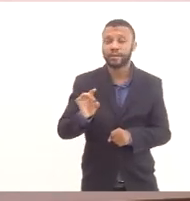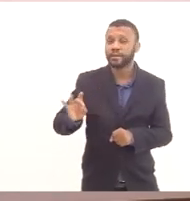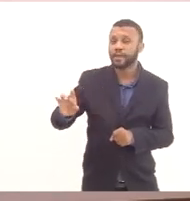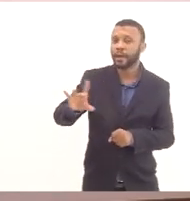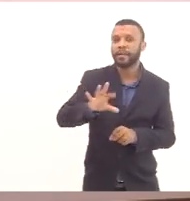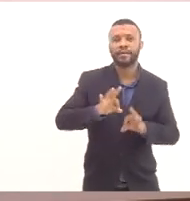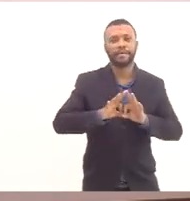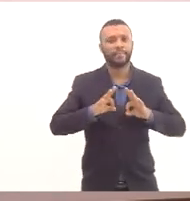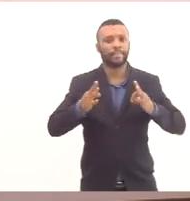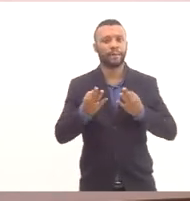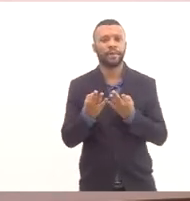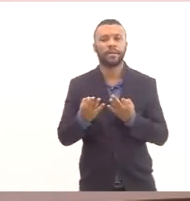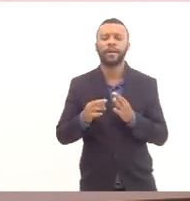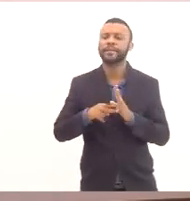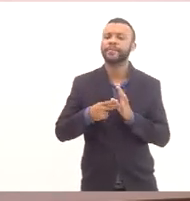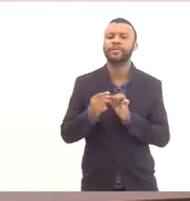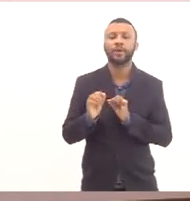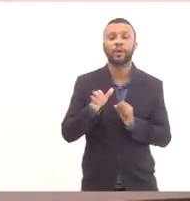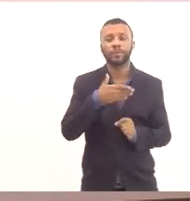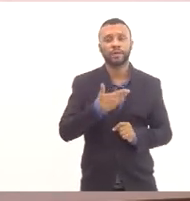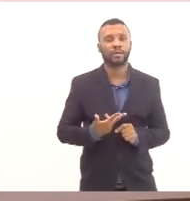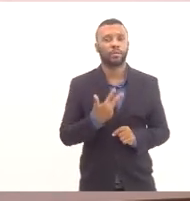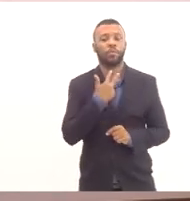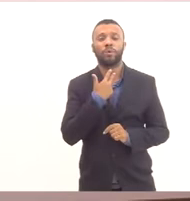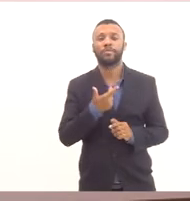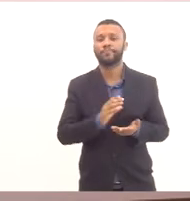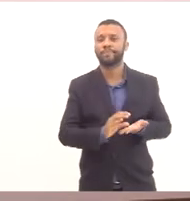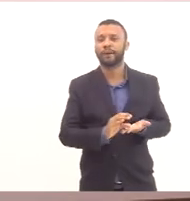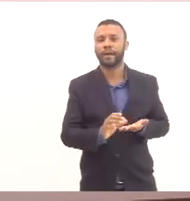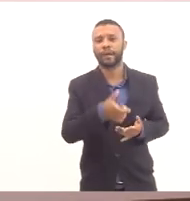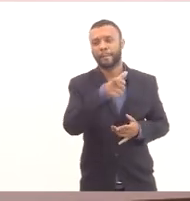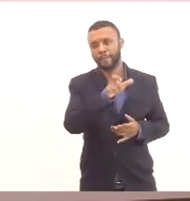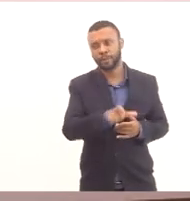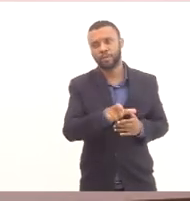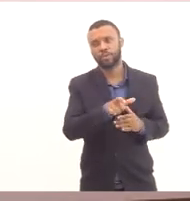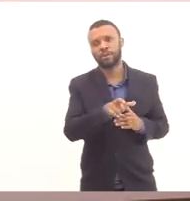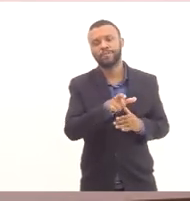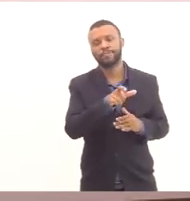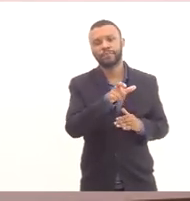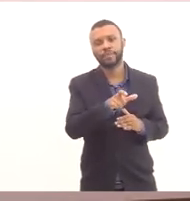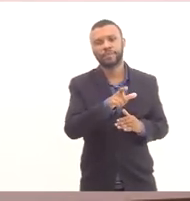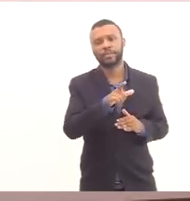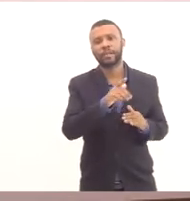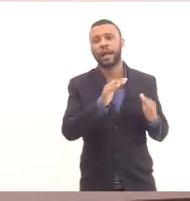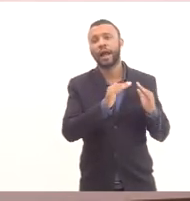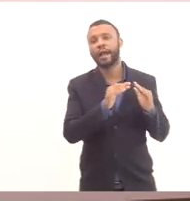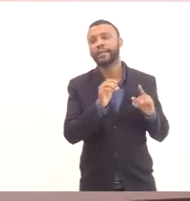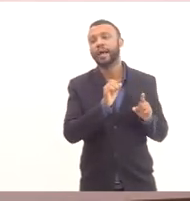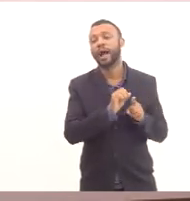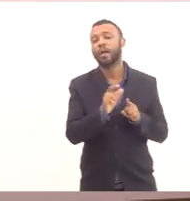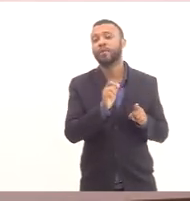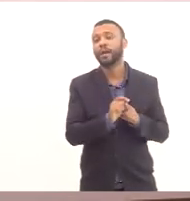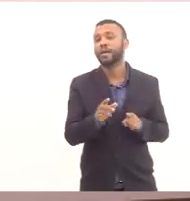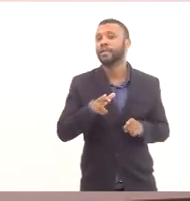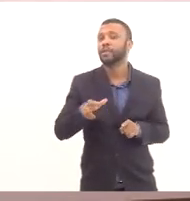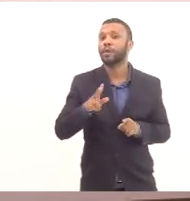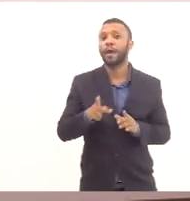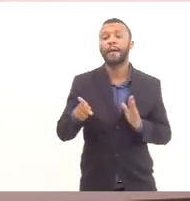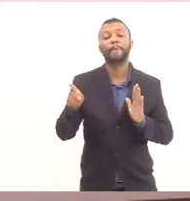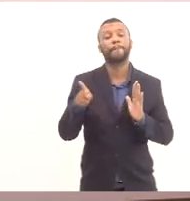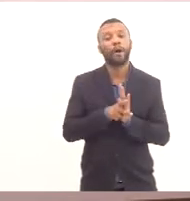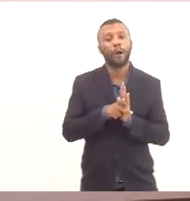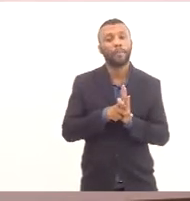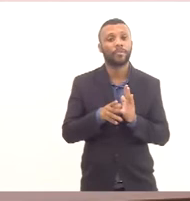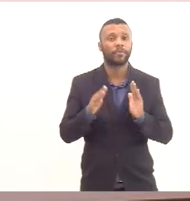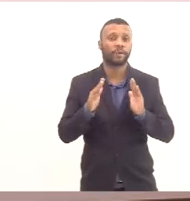porque o estado não pode pagar aquele cidadão que tenha casa alugada que não é proprietário só pra casa